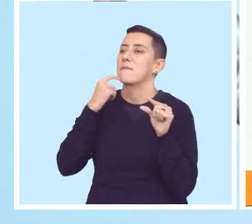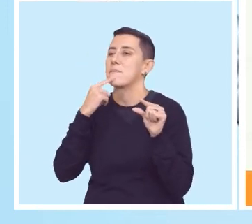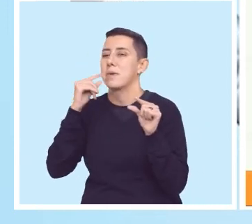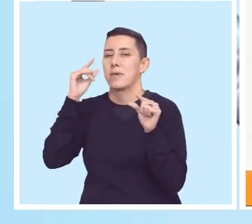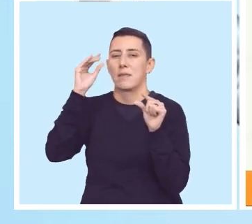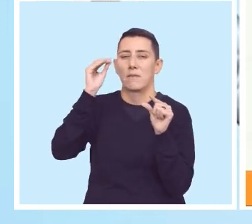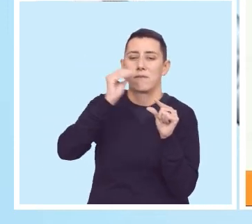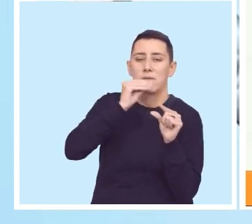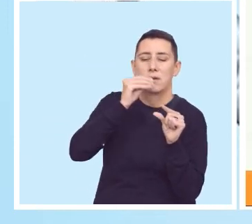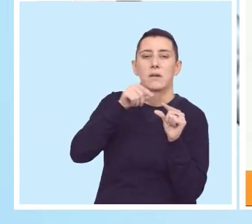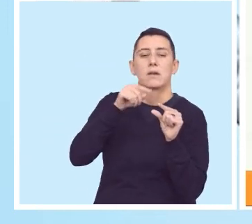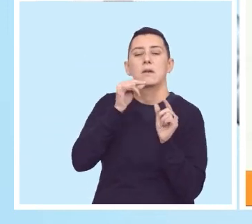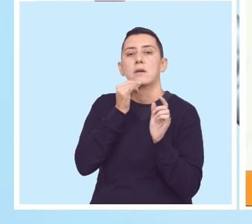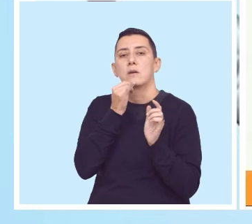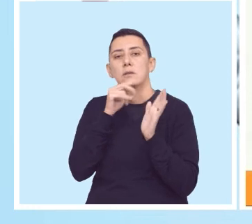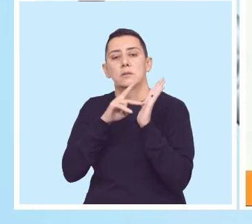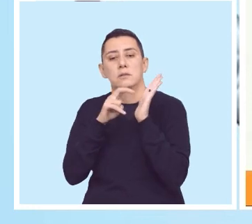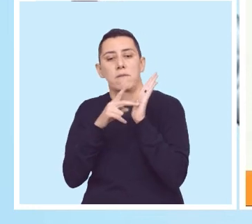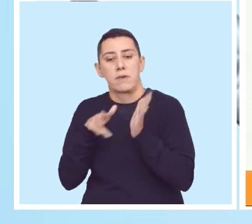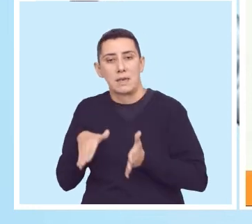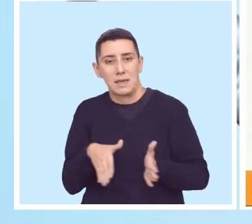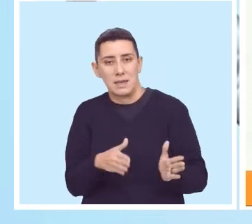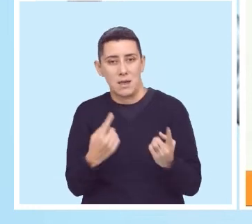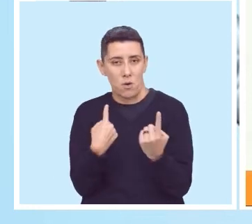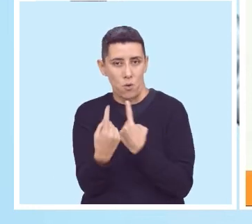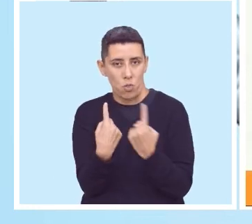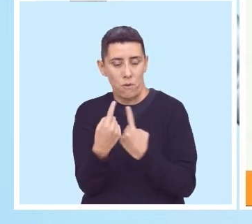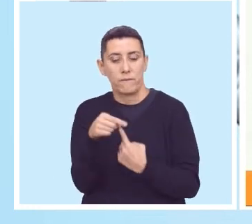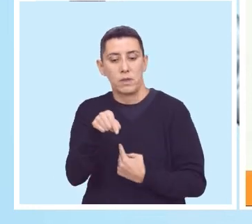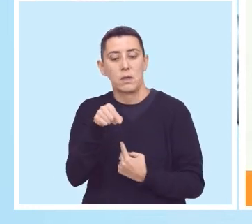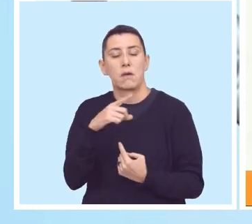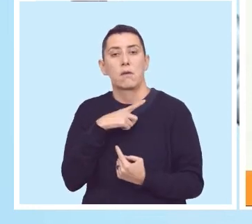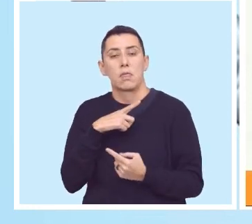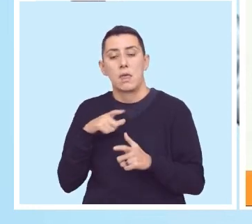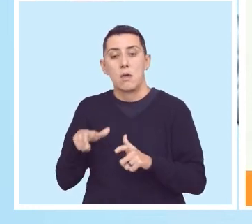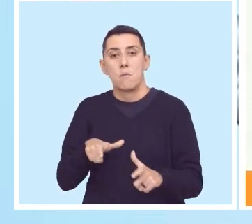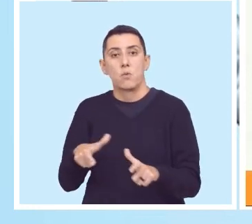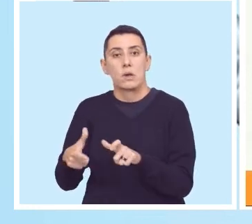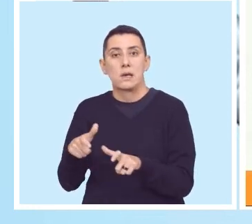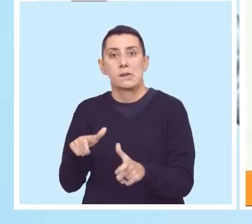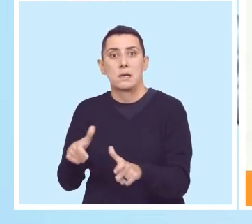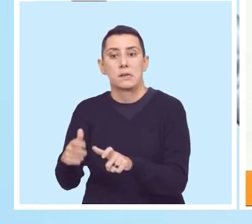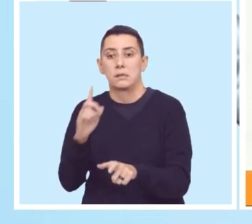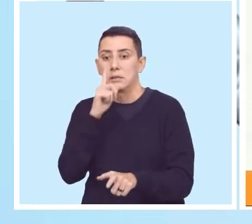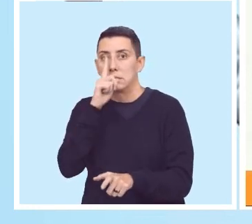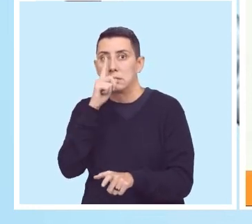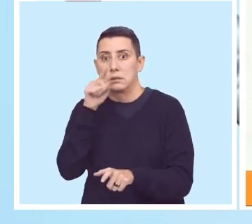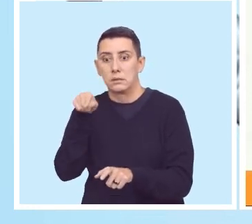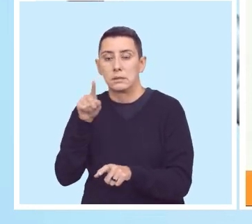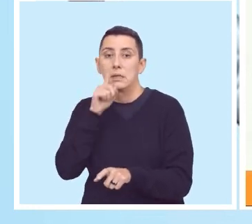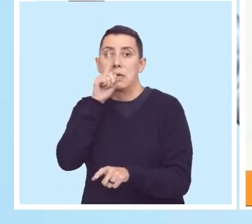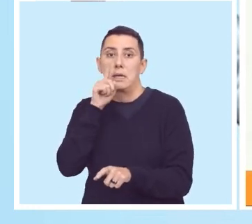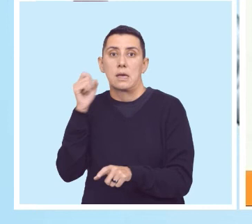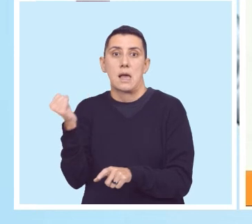buracos, imperfeições, e através de um mapa de calor é possível